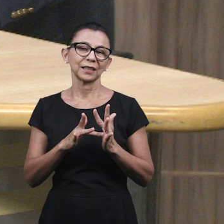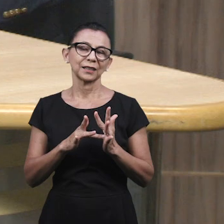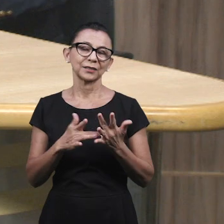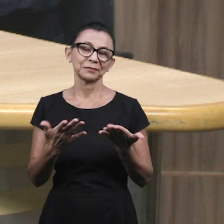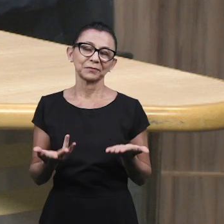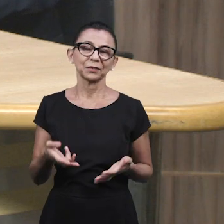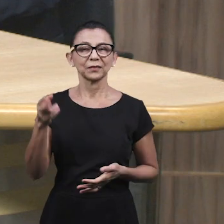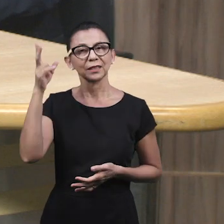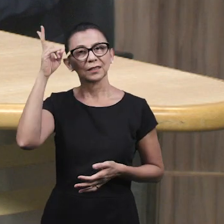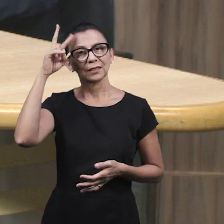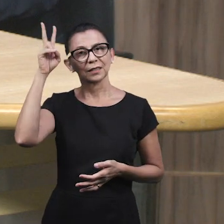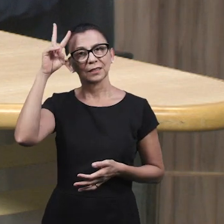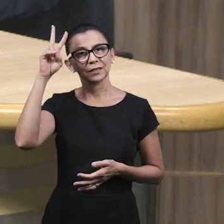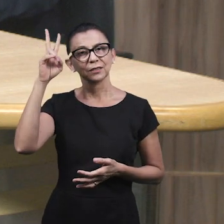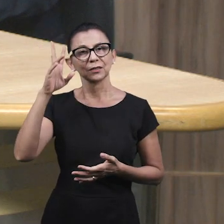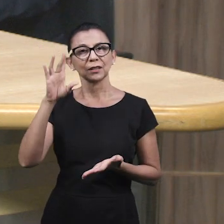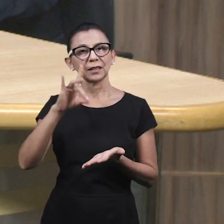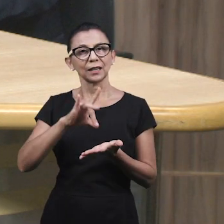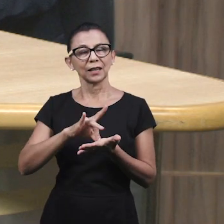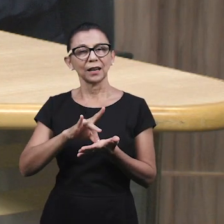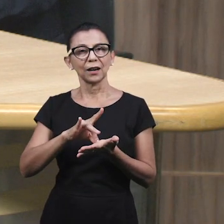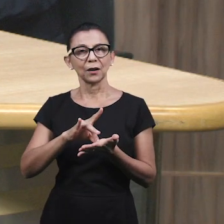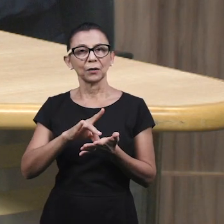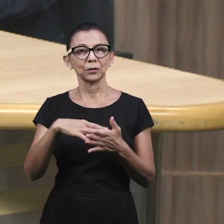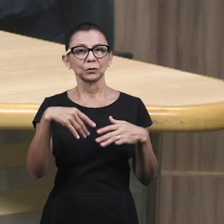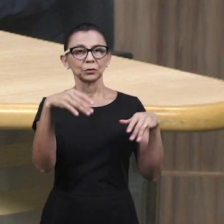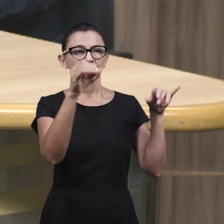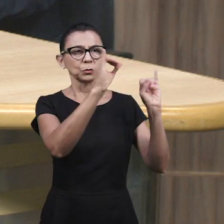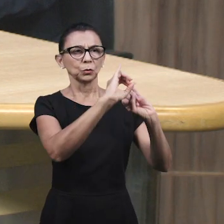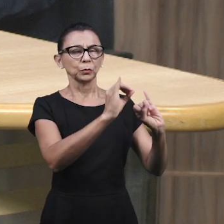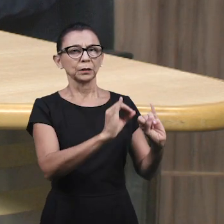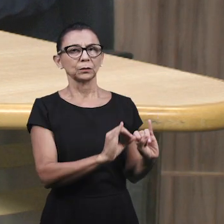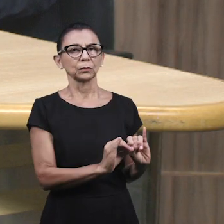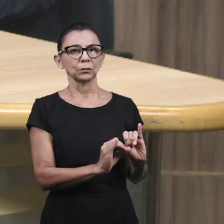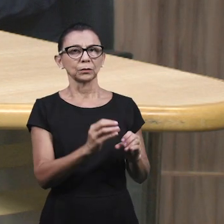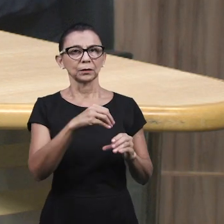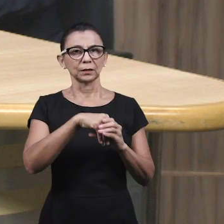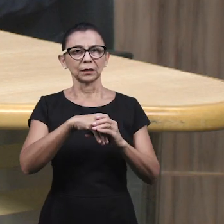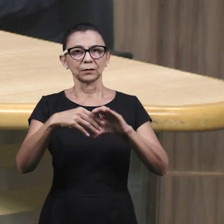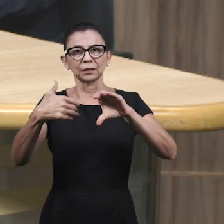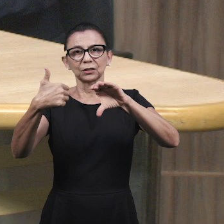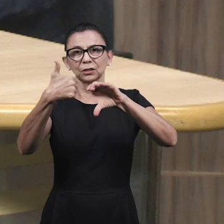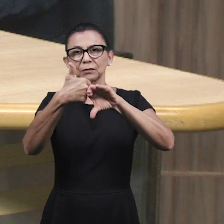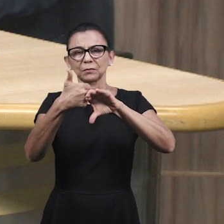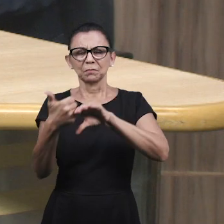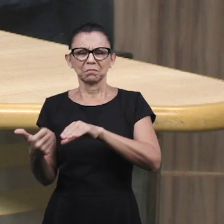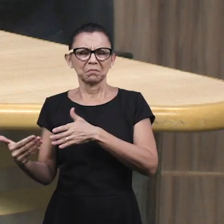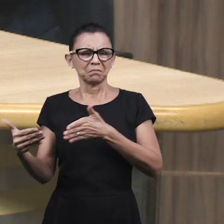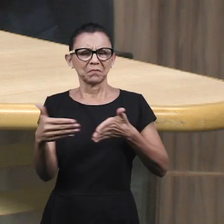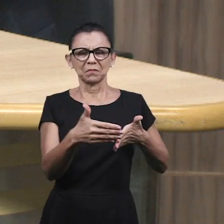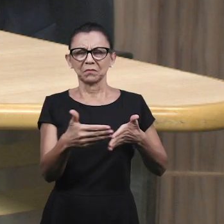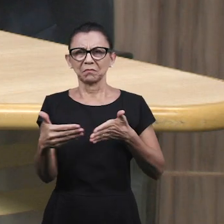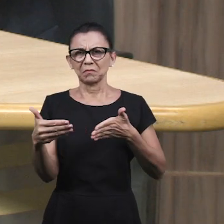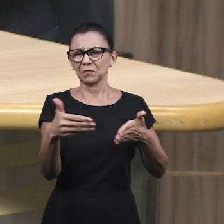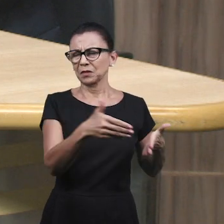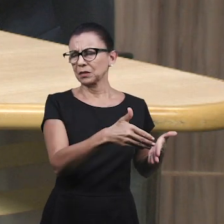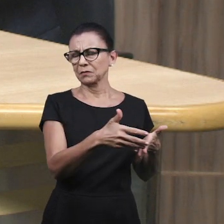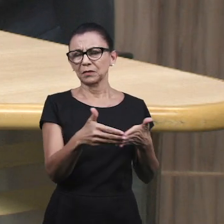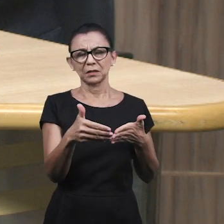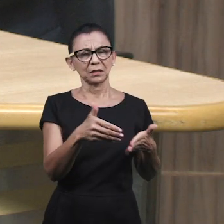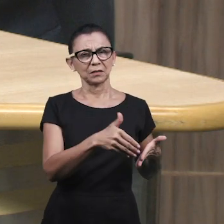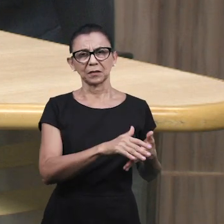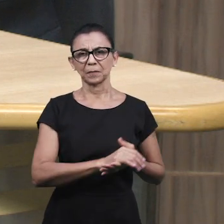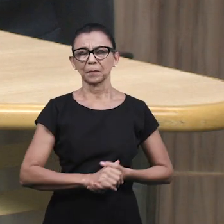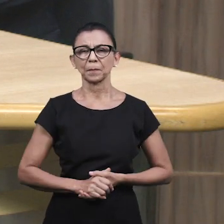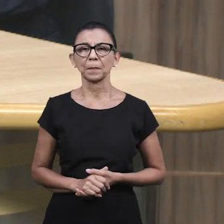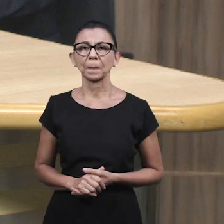real do ídolo dentro do cristianismo. E o desvio total. daquilo que está na Bíblia. O ídolo você pode